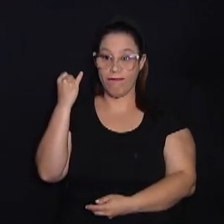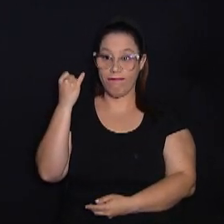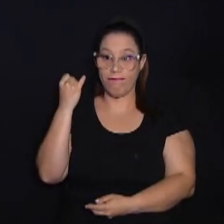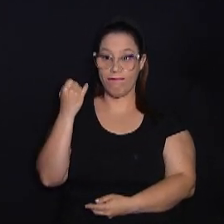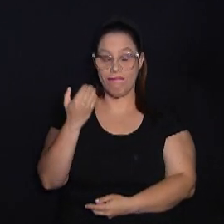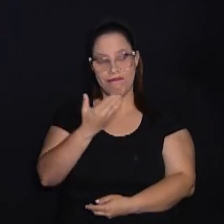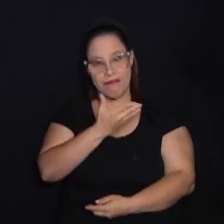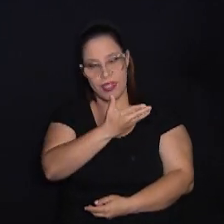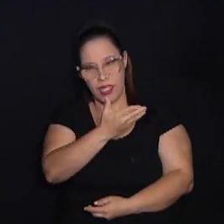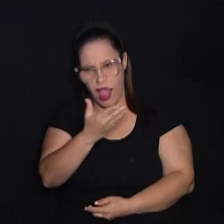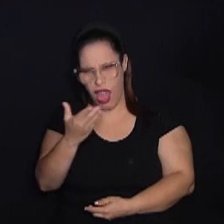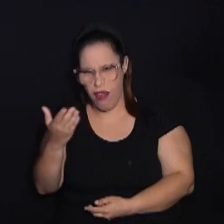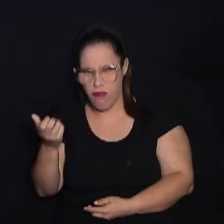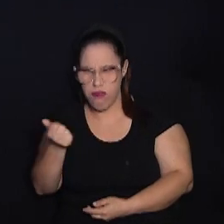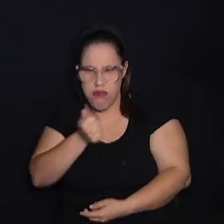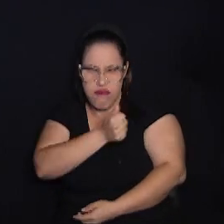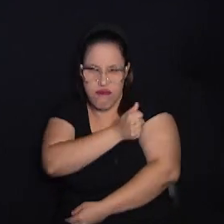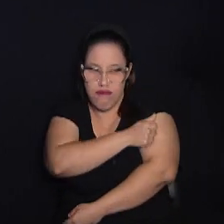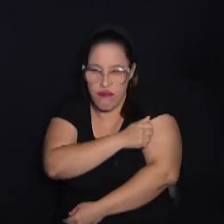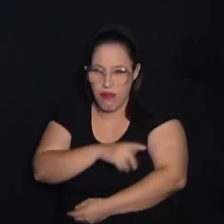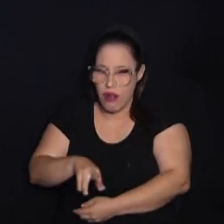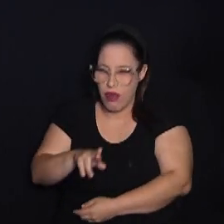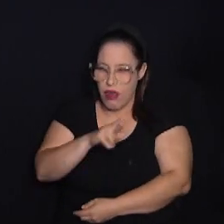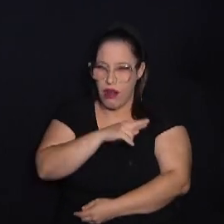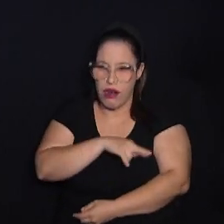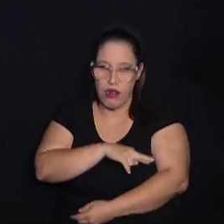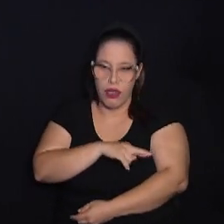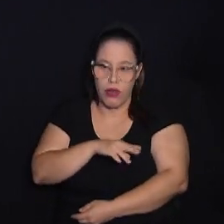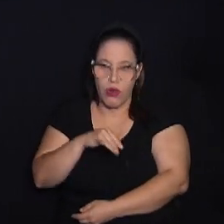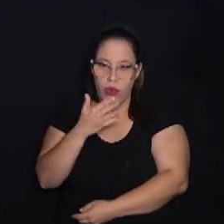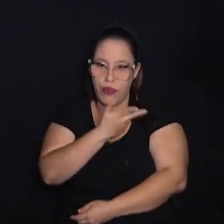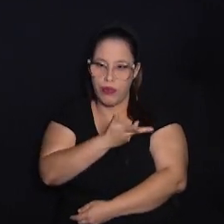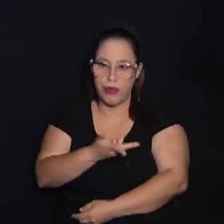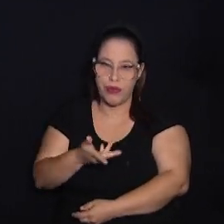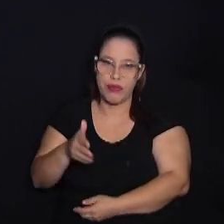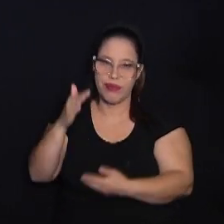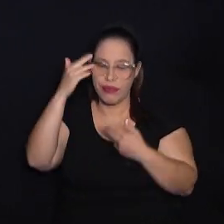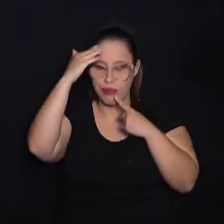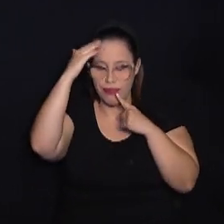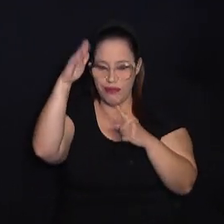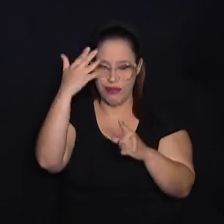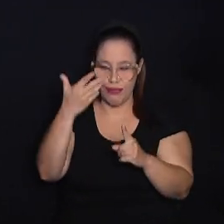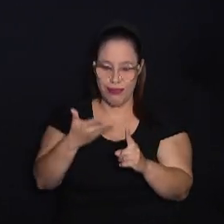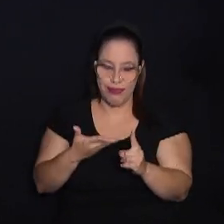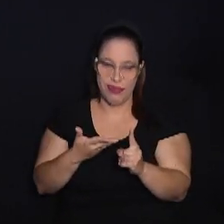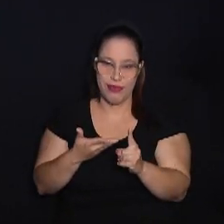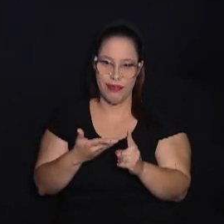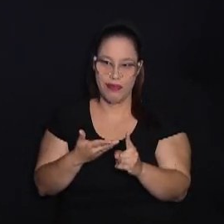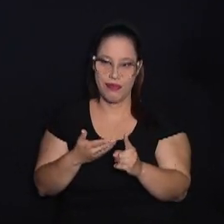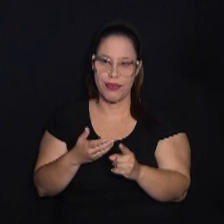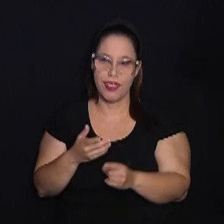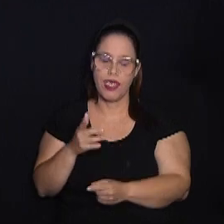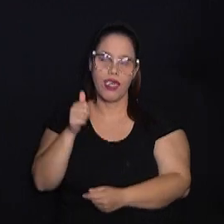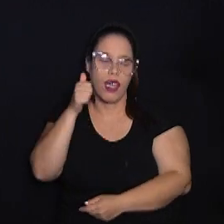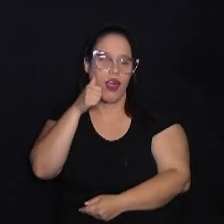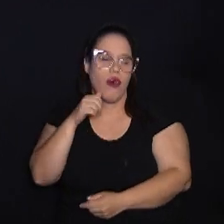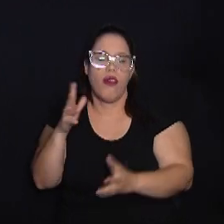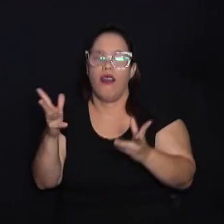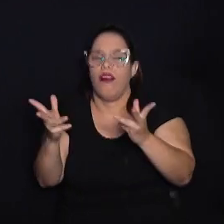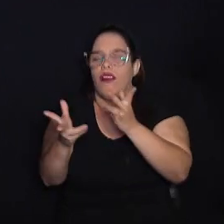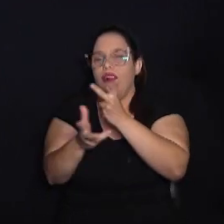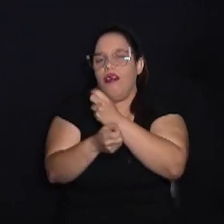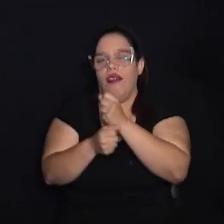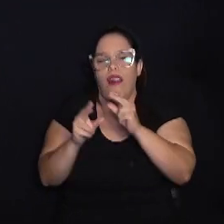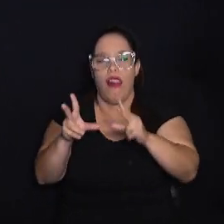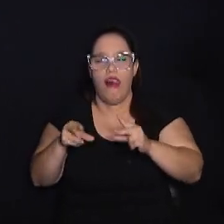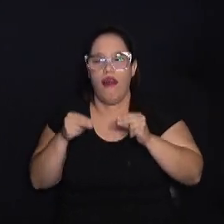dessas autoridades do mundo contábil, para homenagear essa mulher maravilhosa, a Cida, que hoje recebeu esse diploma